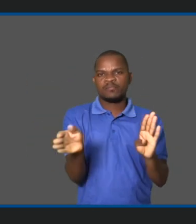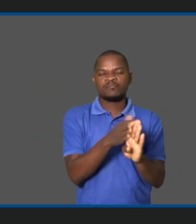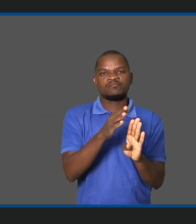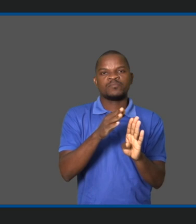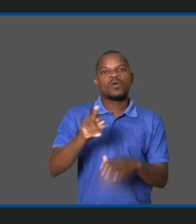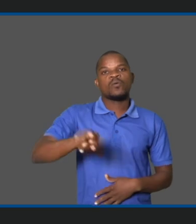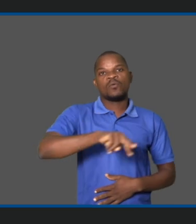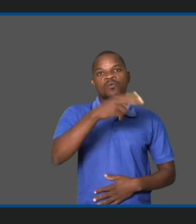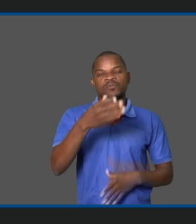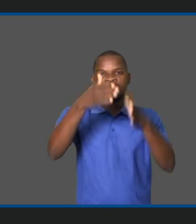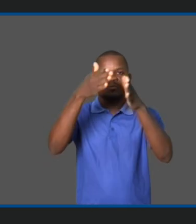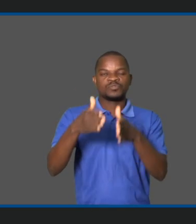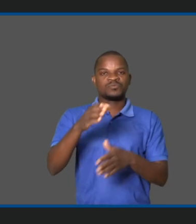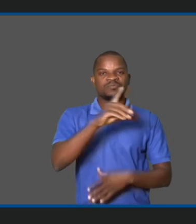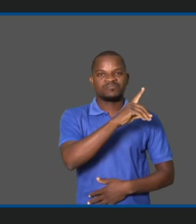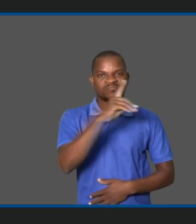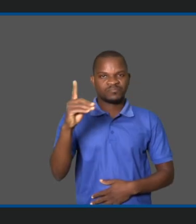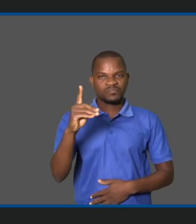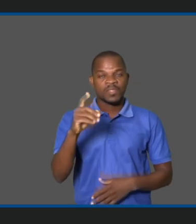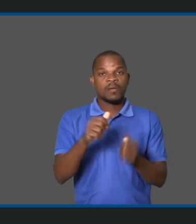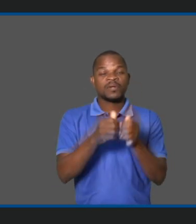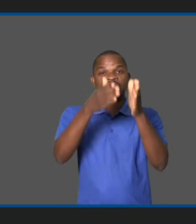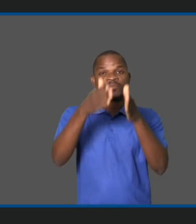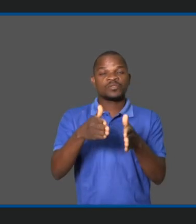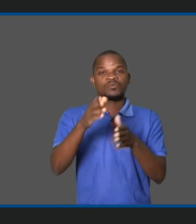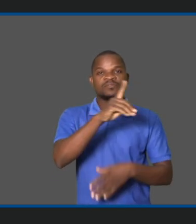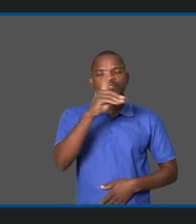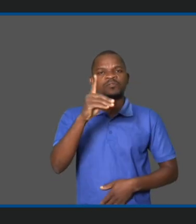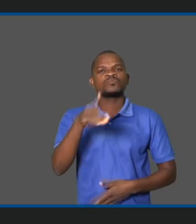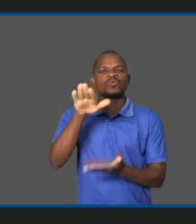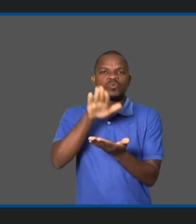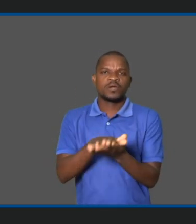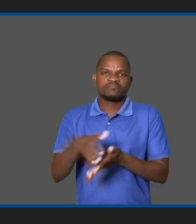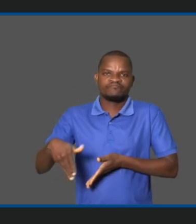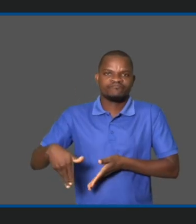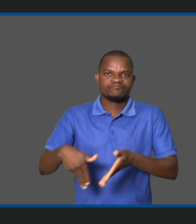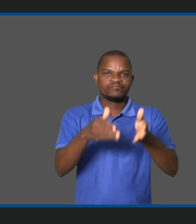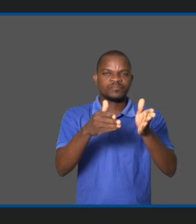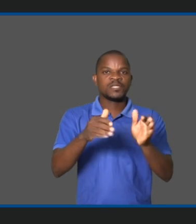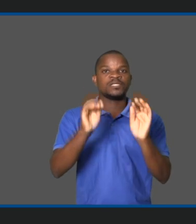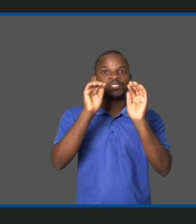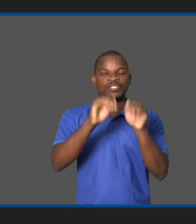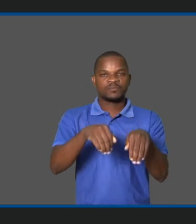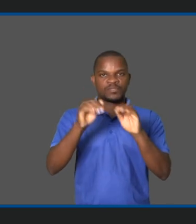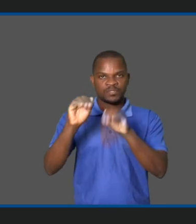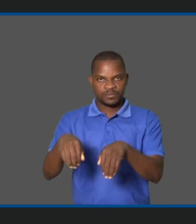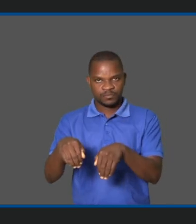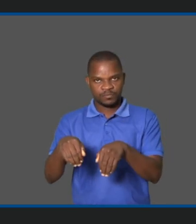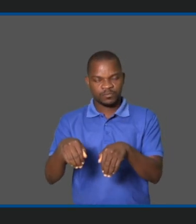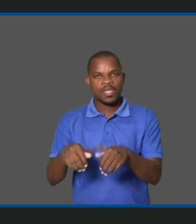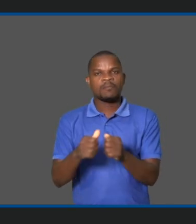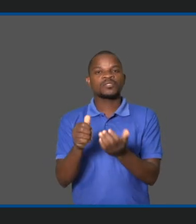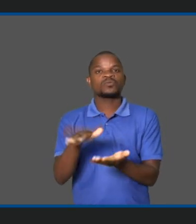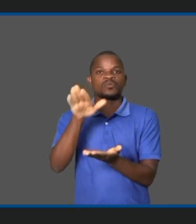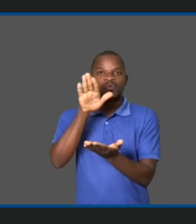numa via pública, num terminal de transporte semicolutivo distrital a nível da cidade de Kiliman.